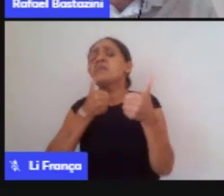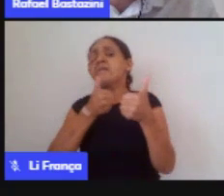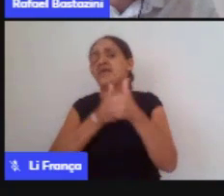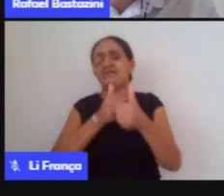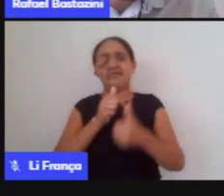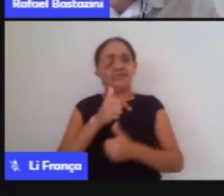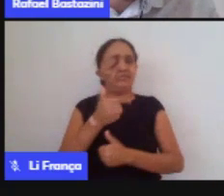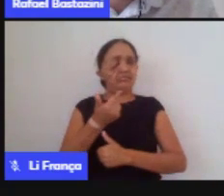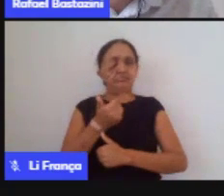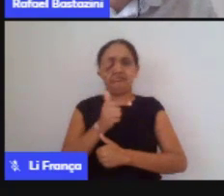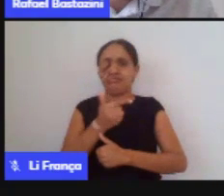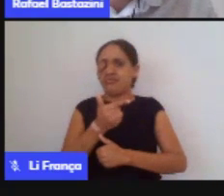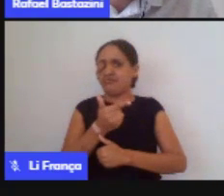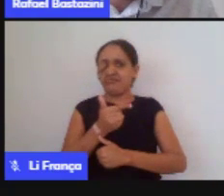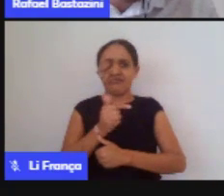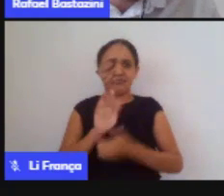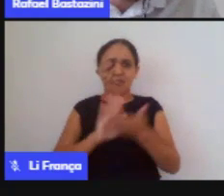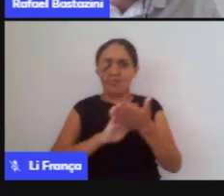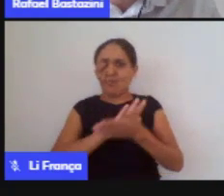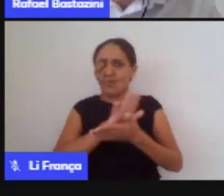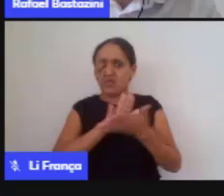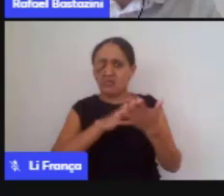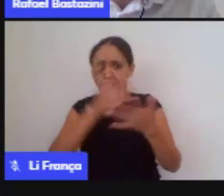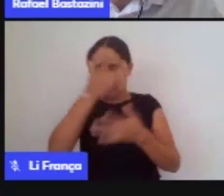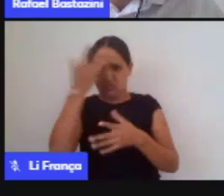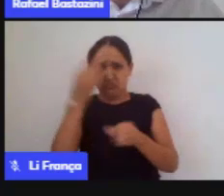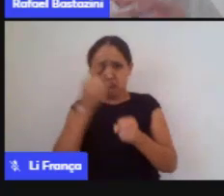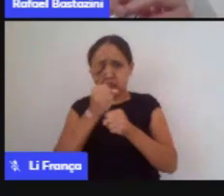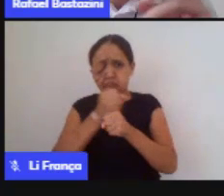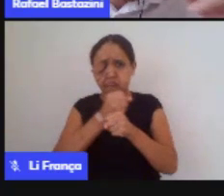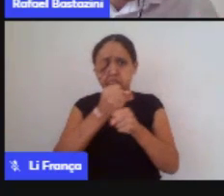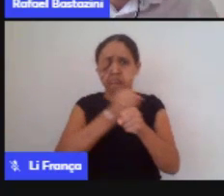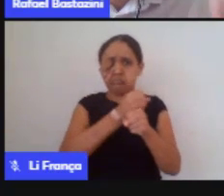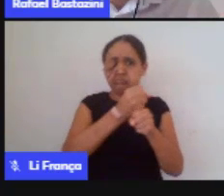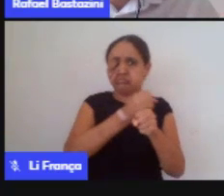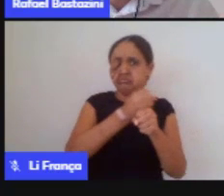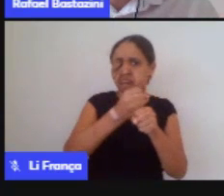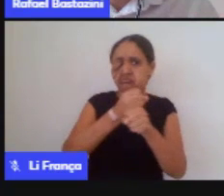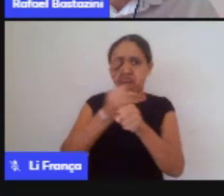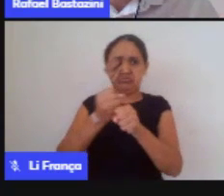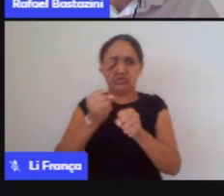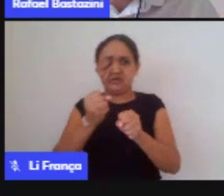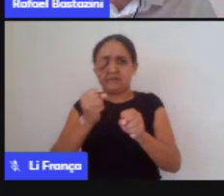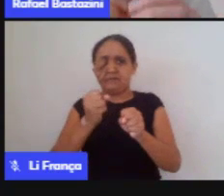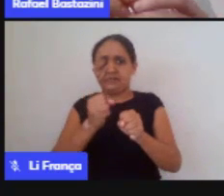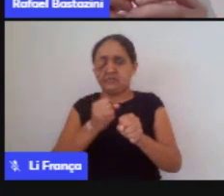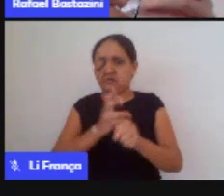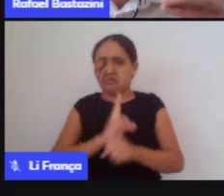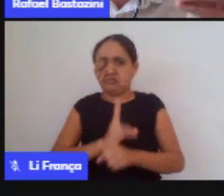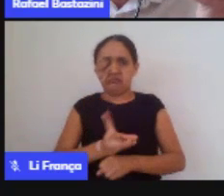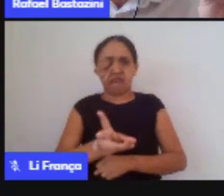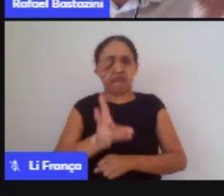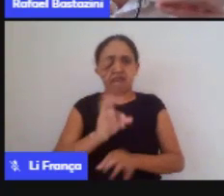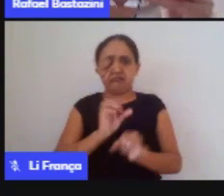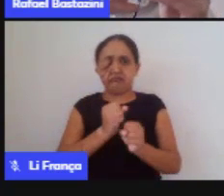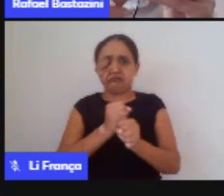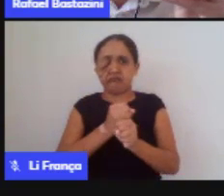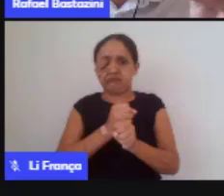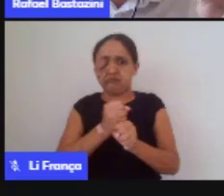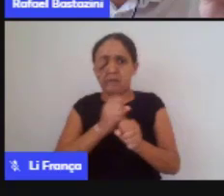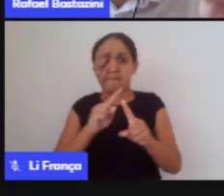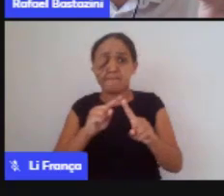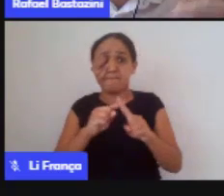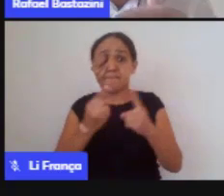havia tecido urbano, eles foram construídos de maneira descontínua, como eu disse para vocês. Só que